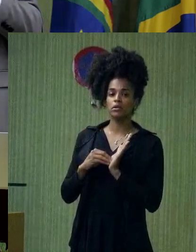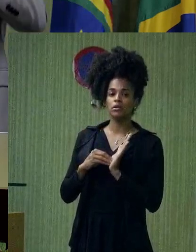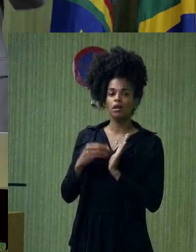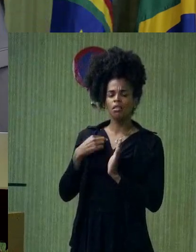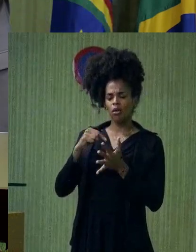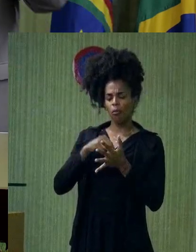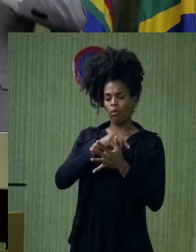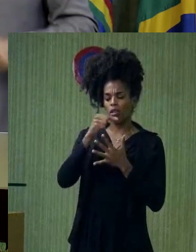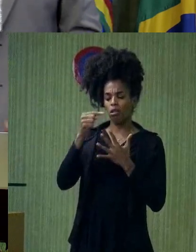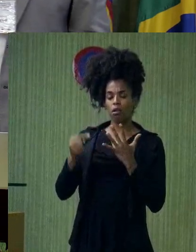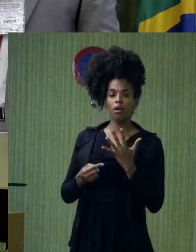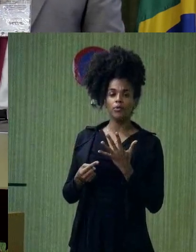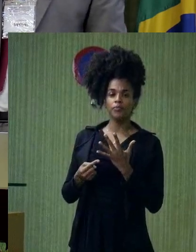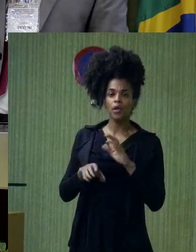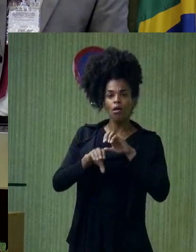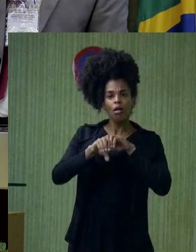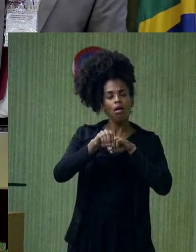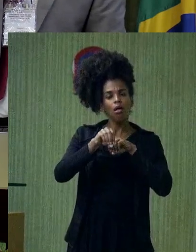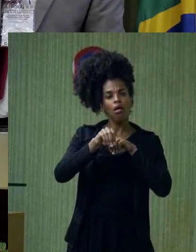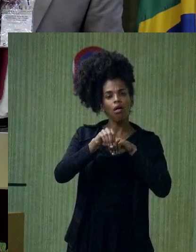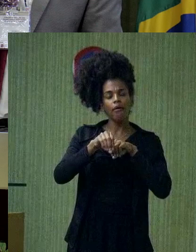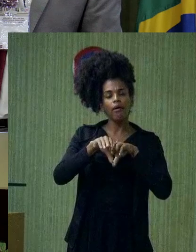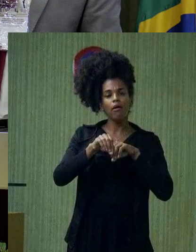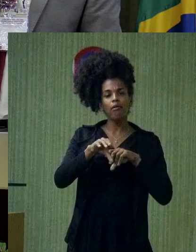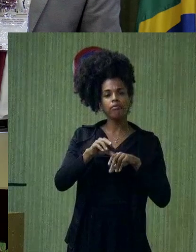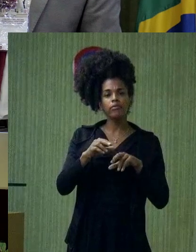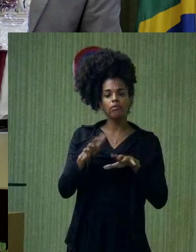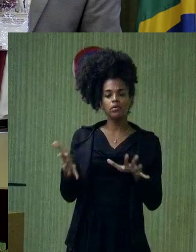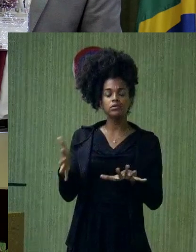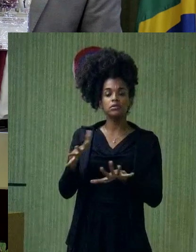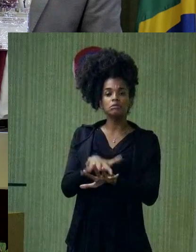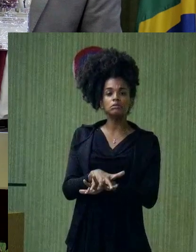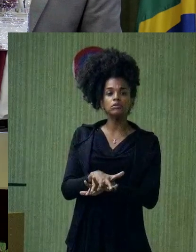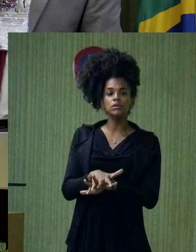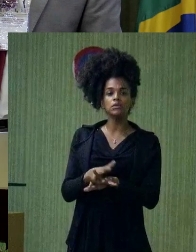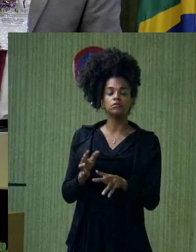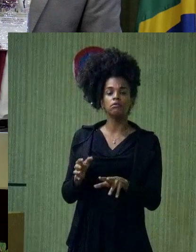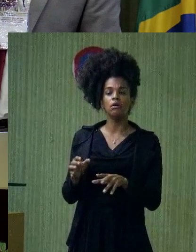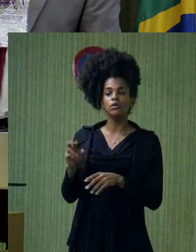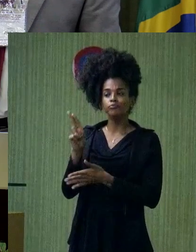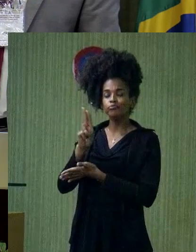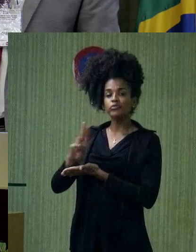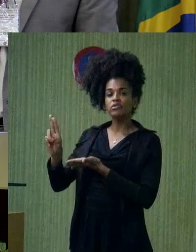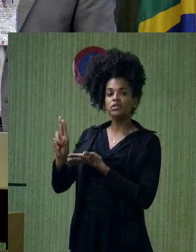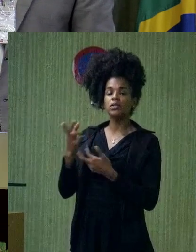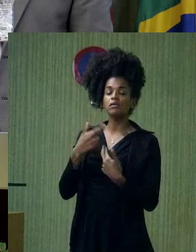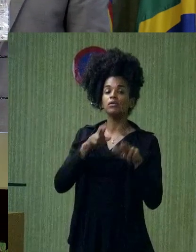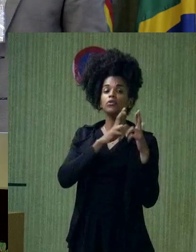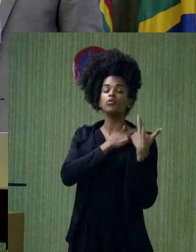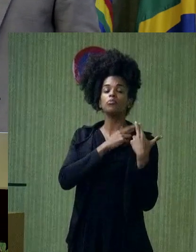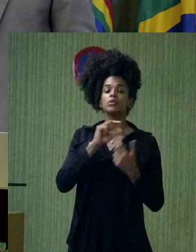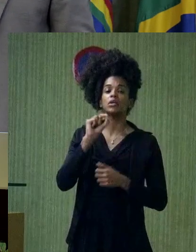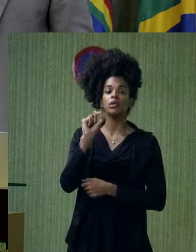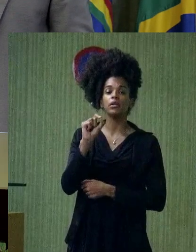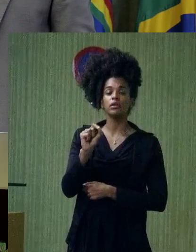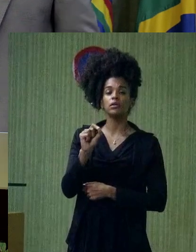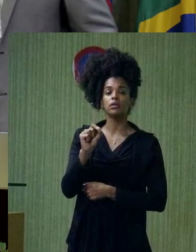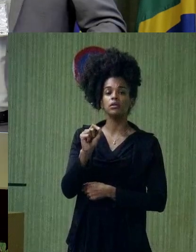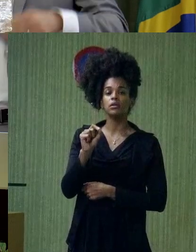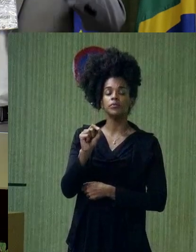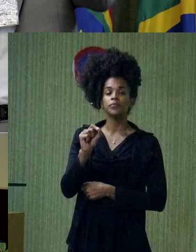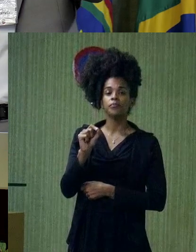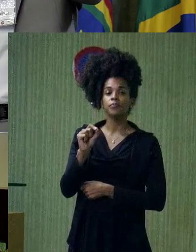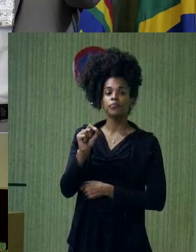interessantes a educação inclusiva na universidade de quem a atribuição de quem é num universidade particular